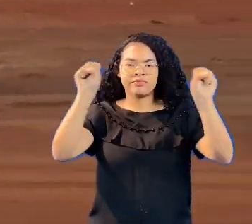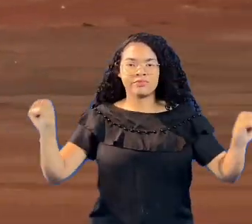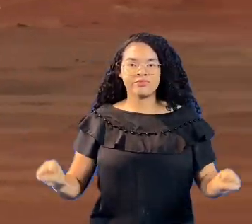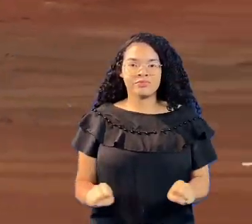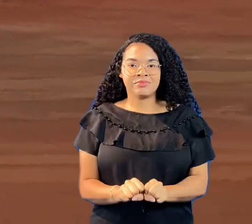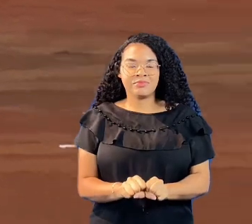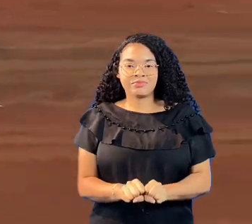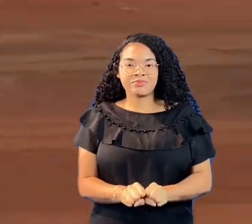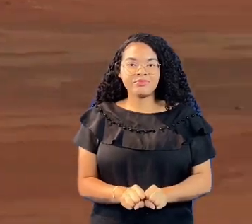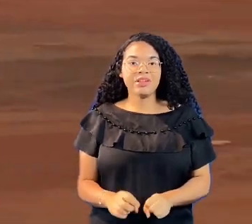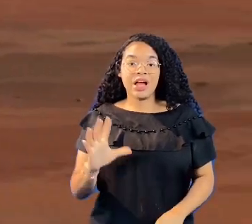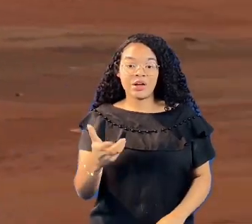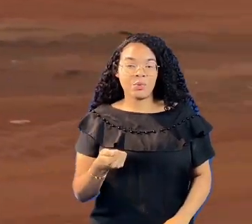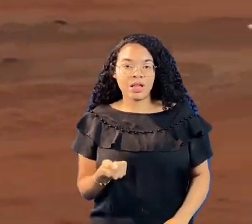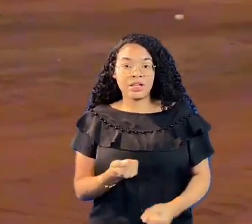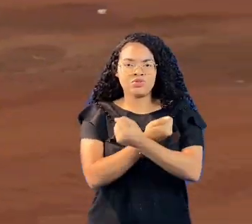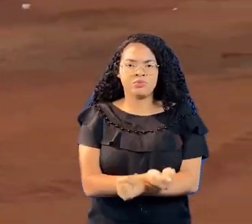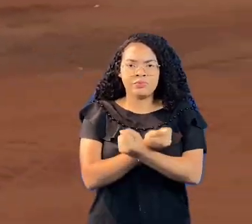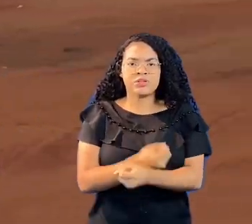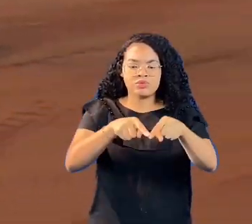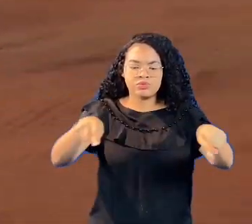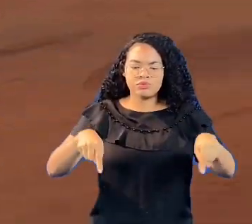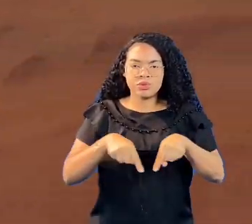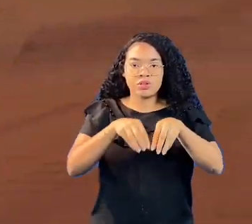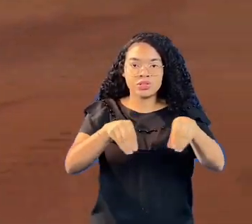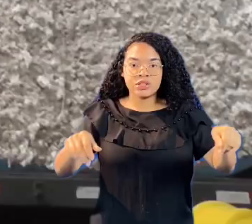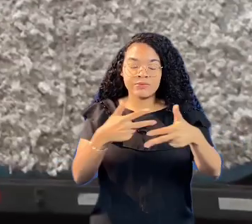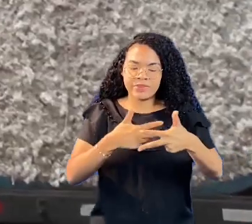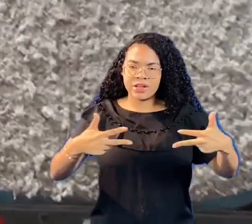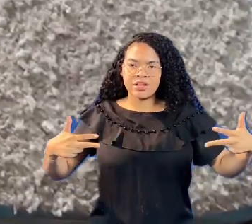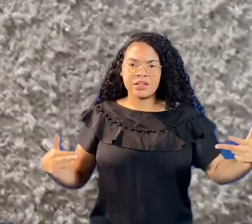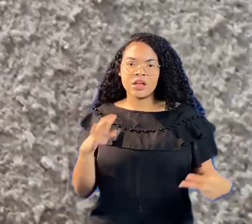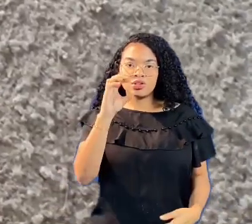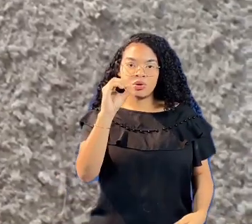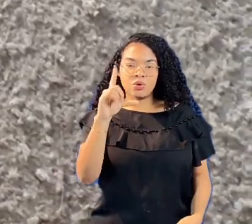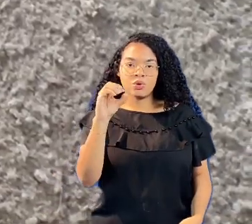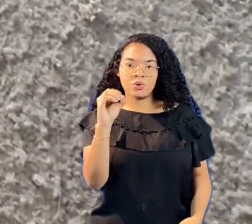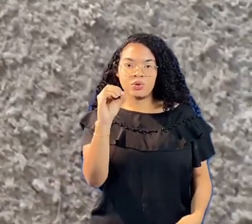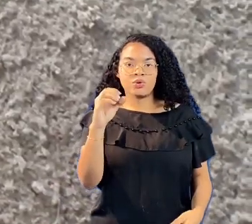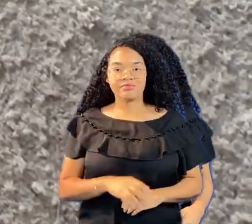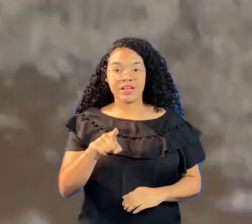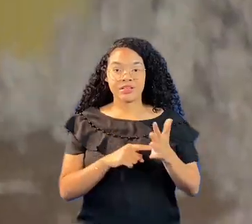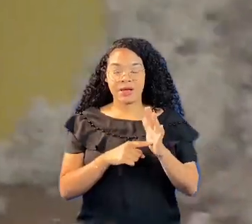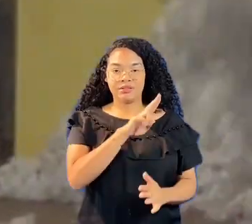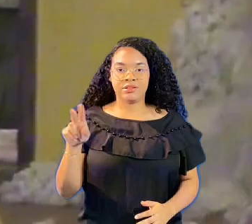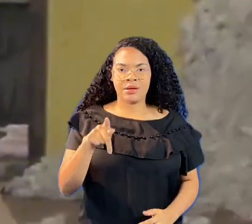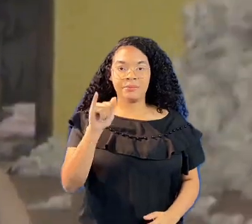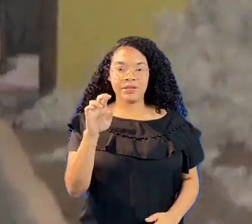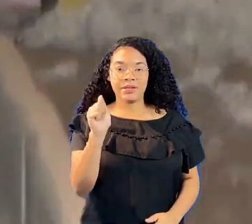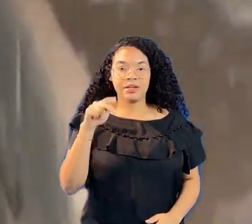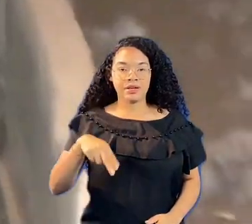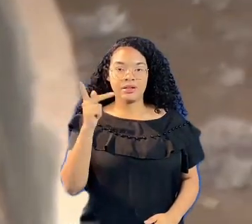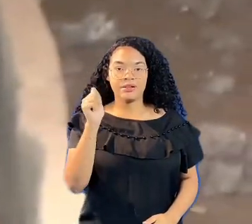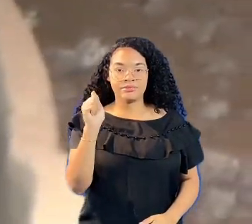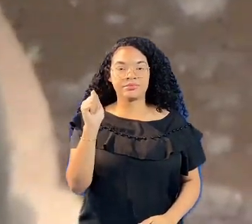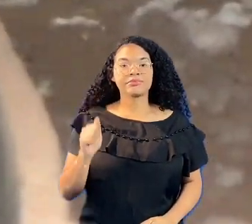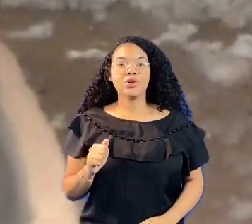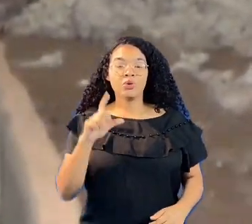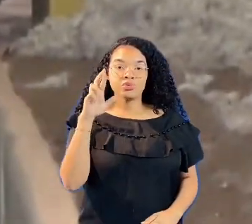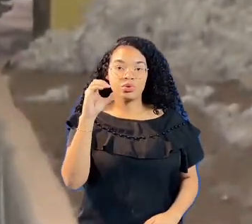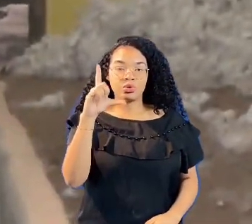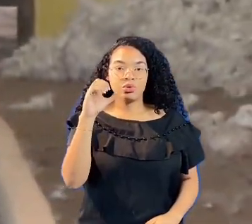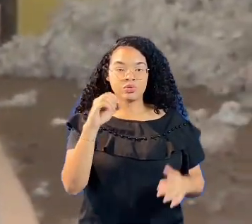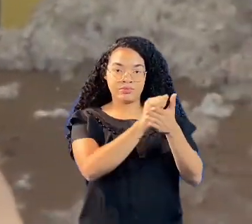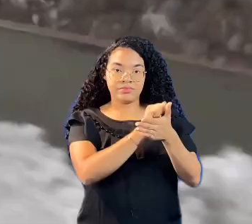é lançado no sistema a qualidade, peso, lote e variedade dos rolos. Essa é a máquina